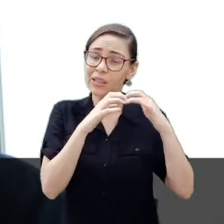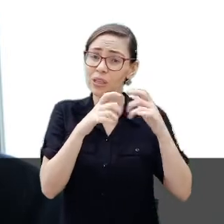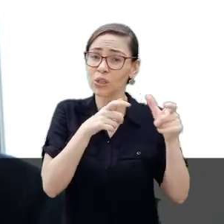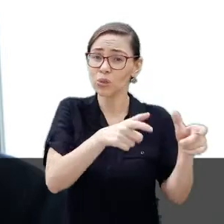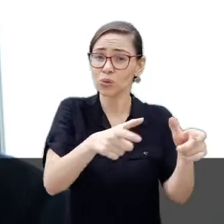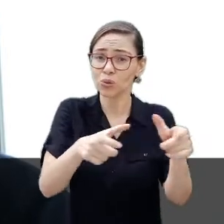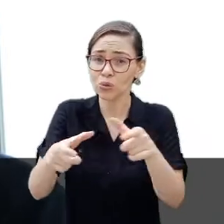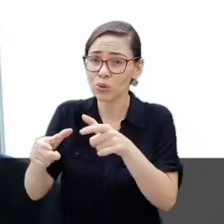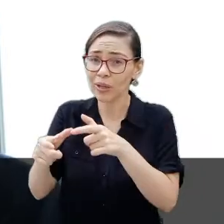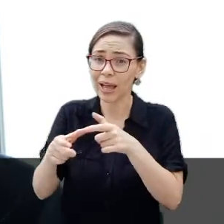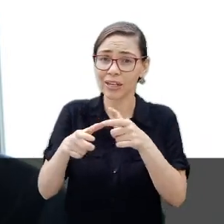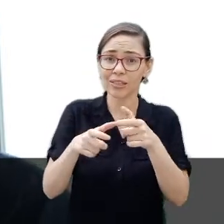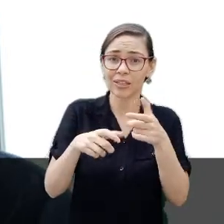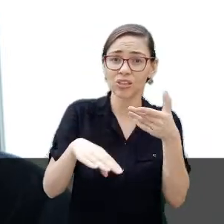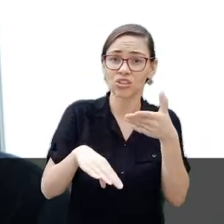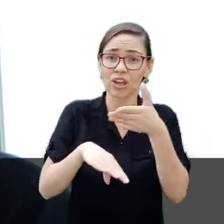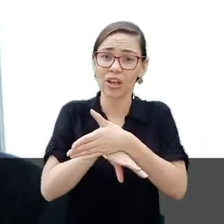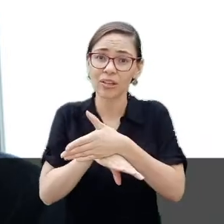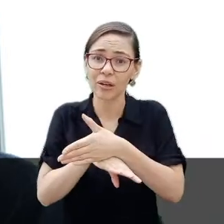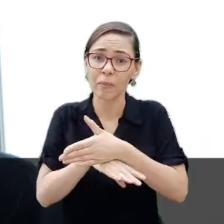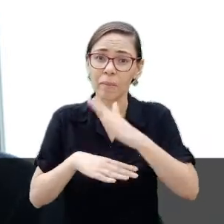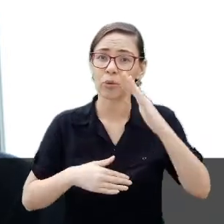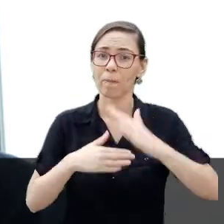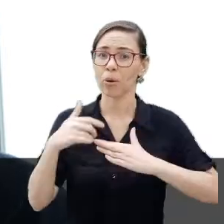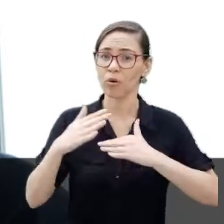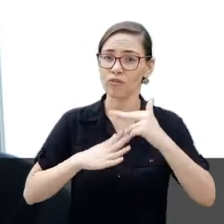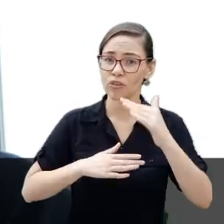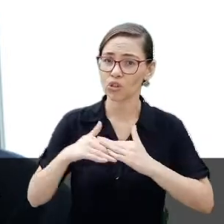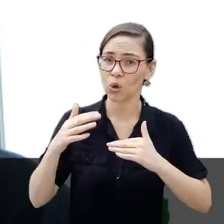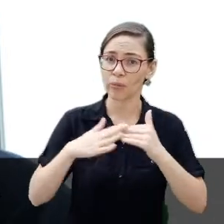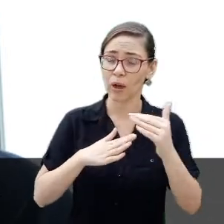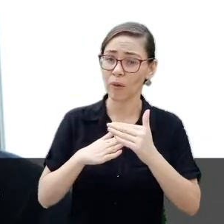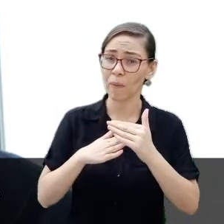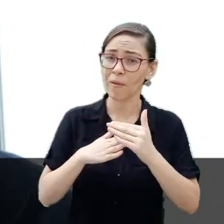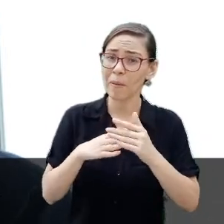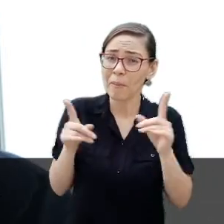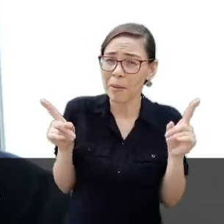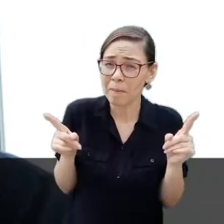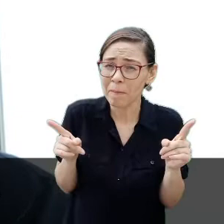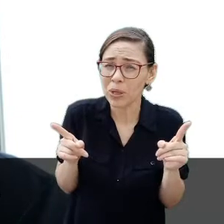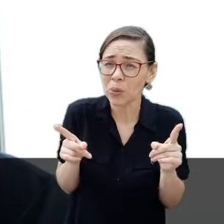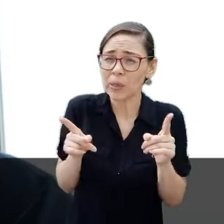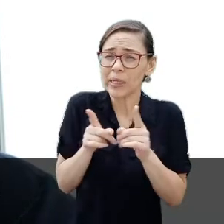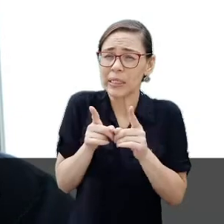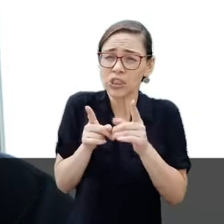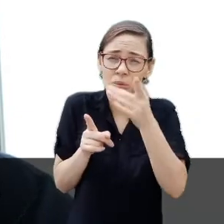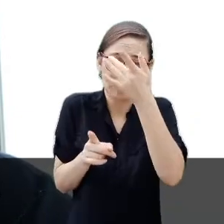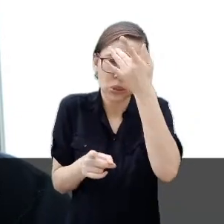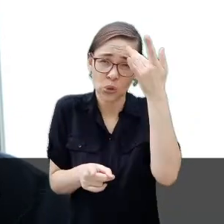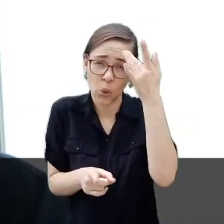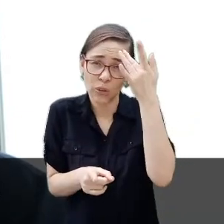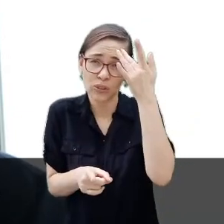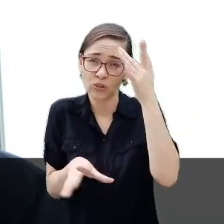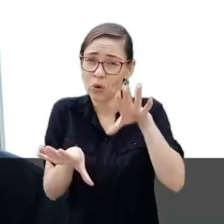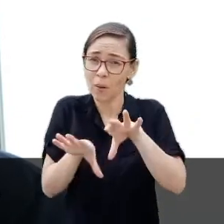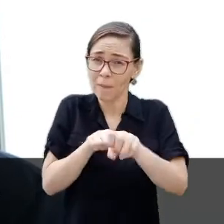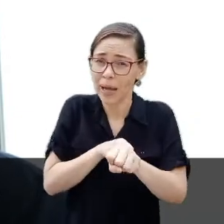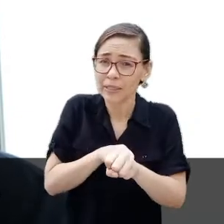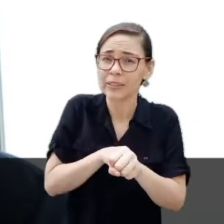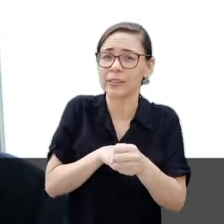nos espaços de intervenção, de atuação profissional, pouco convivi com psicólogas e